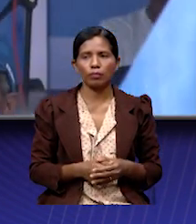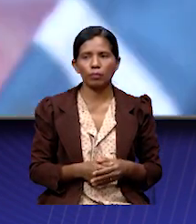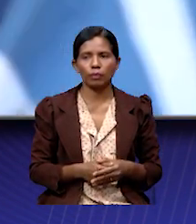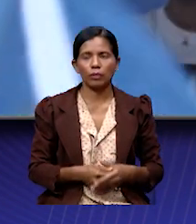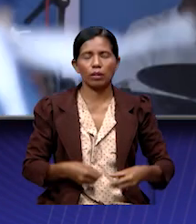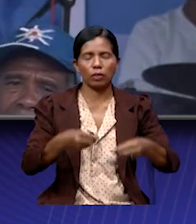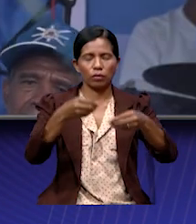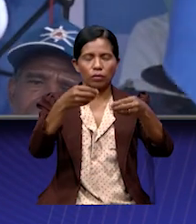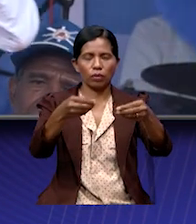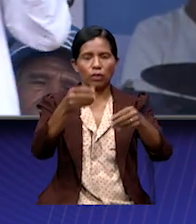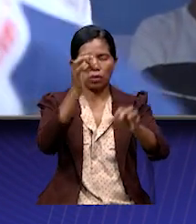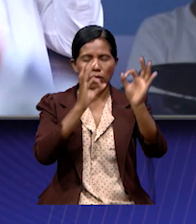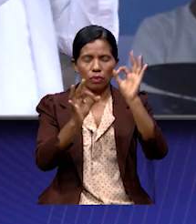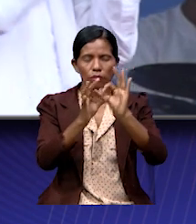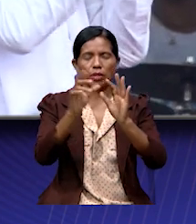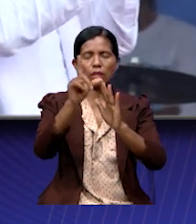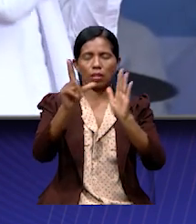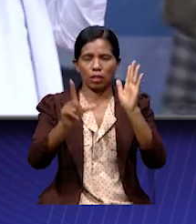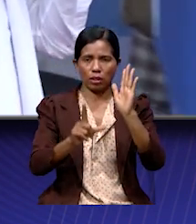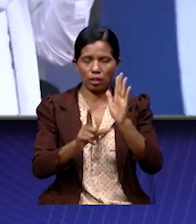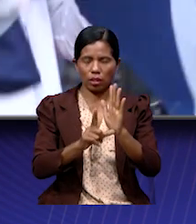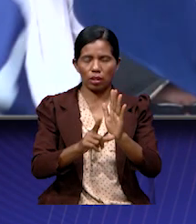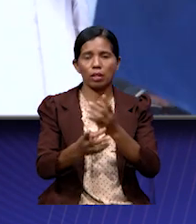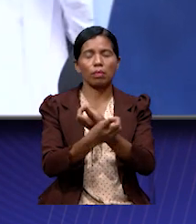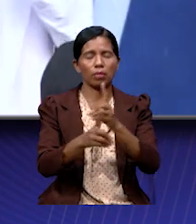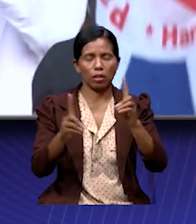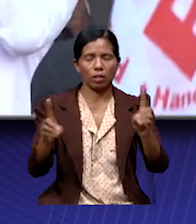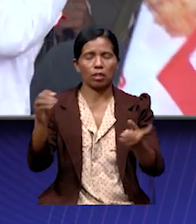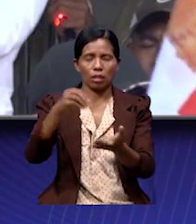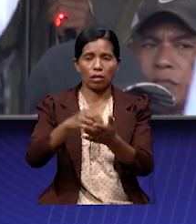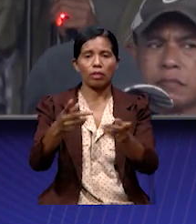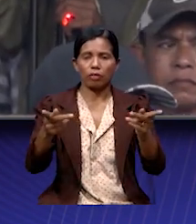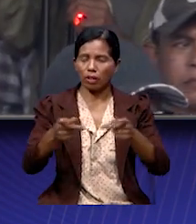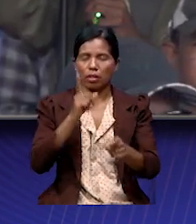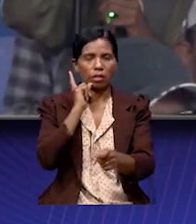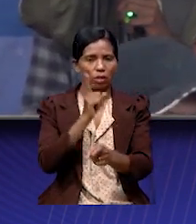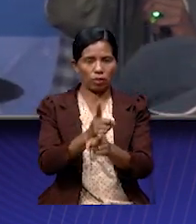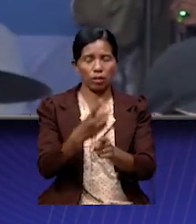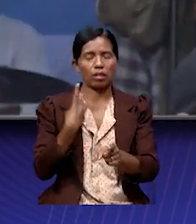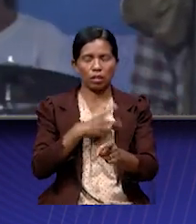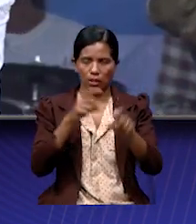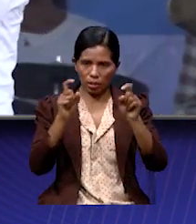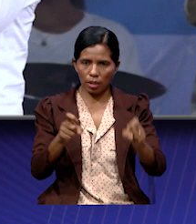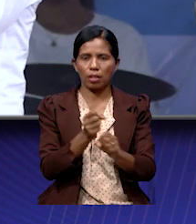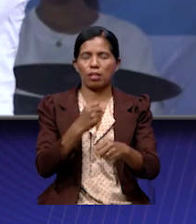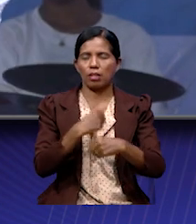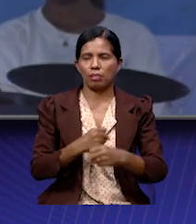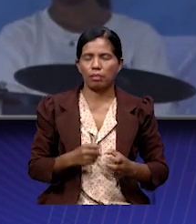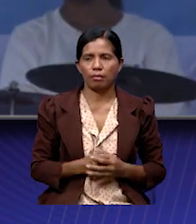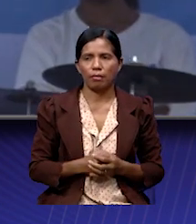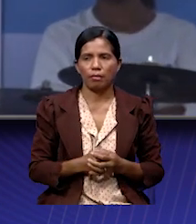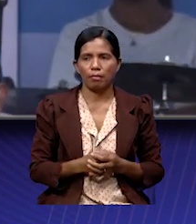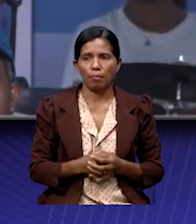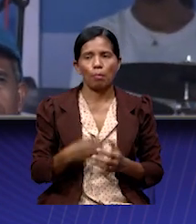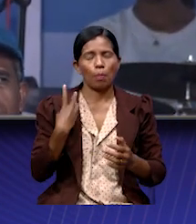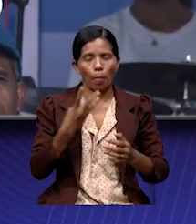Garante Constituição republicano ou democrático, né? E fatin lolos, idane ma kita tegalo. E... Ita